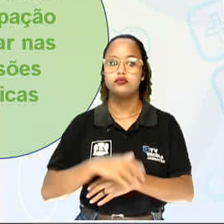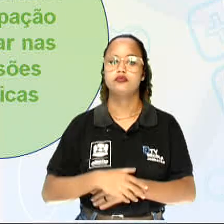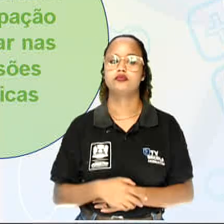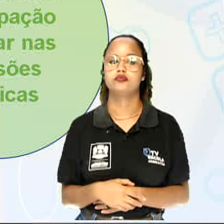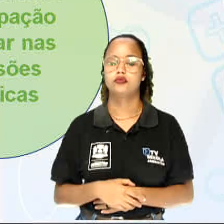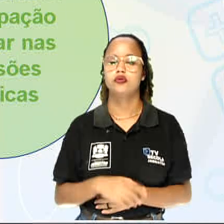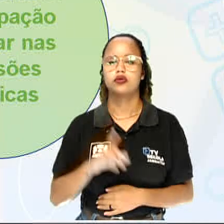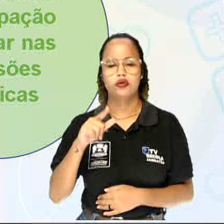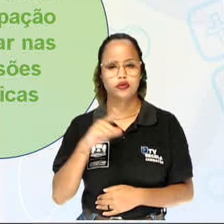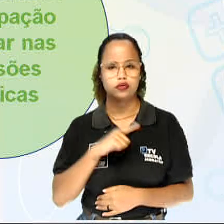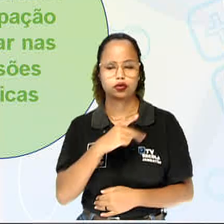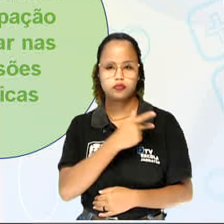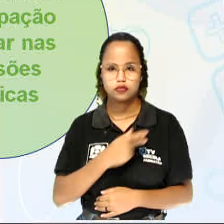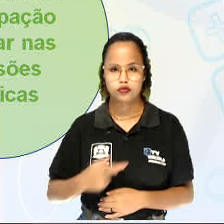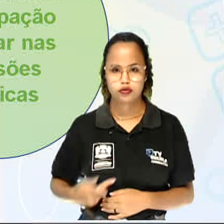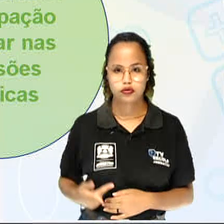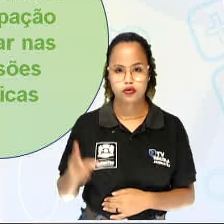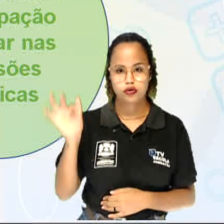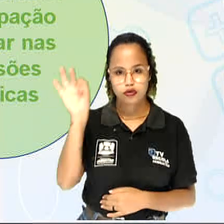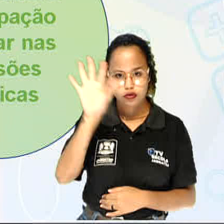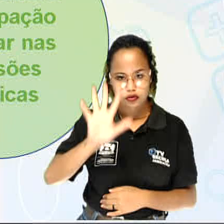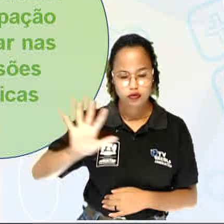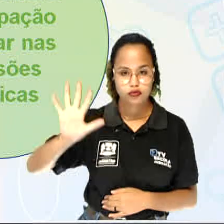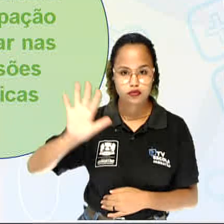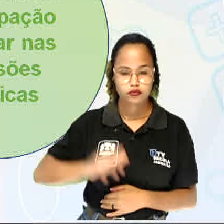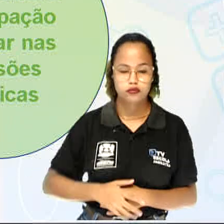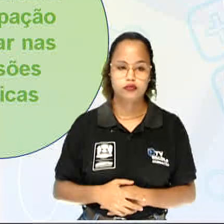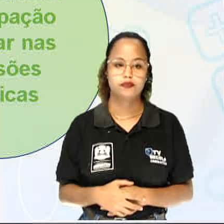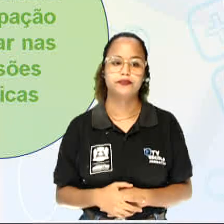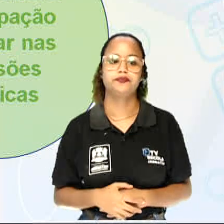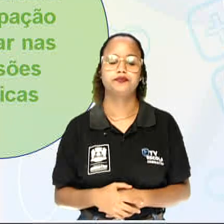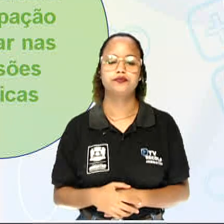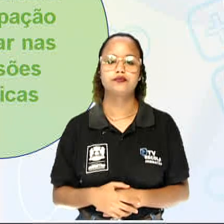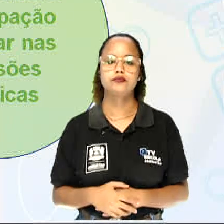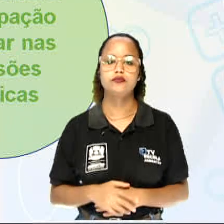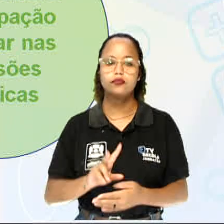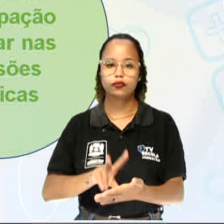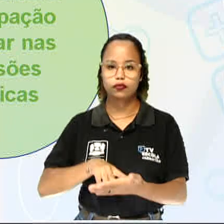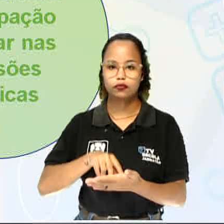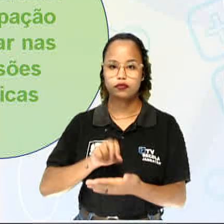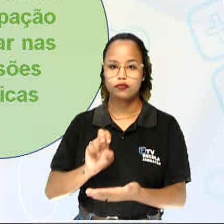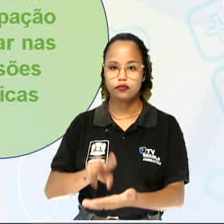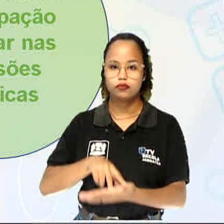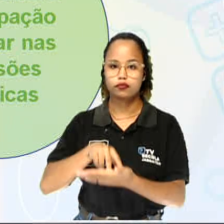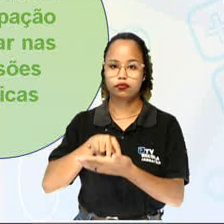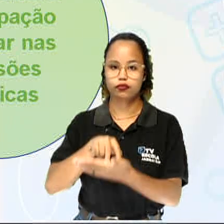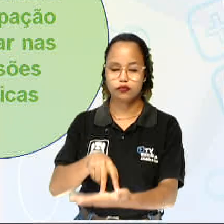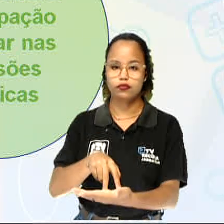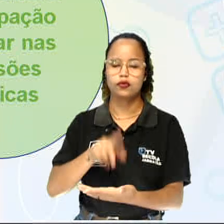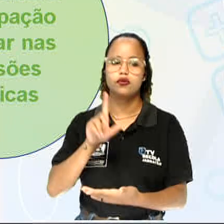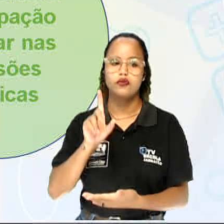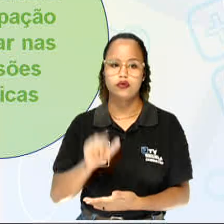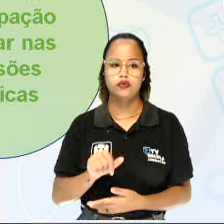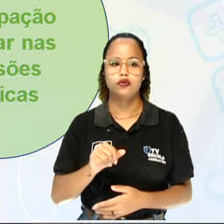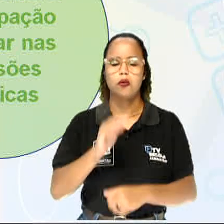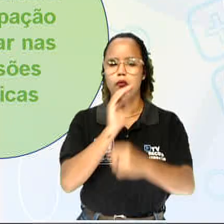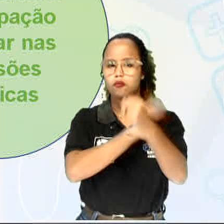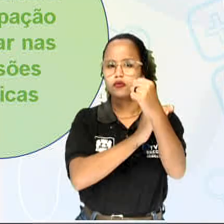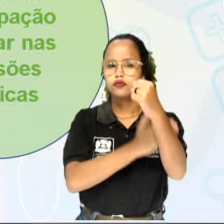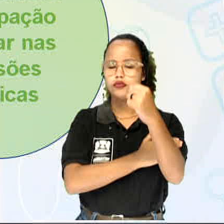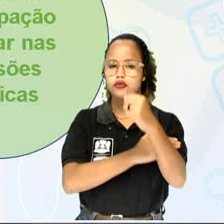indicava presidencialismo e o federalismo, né? O modelo positivista, que adotava o poder federal forte